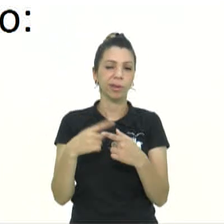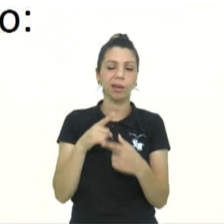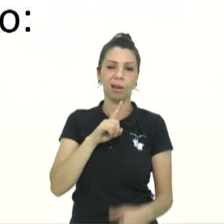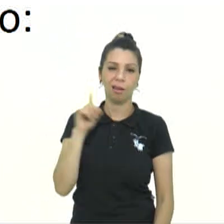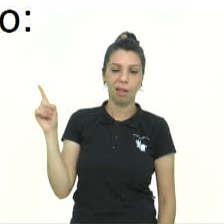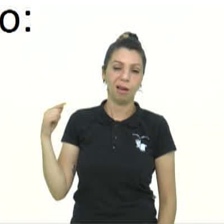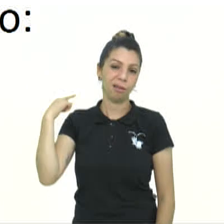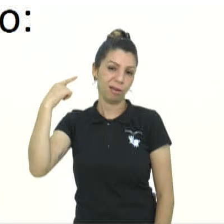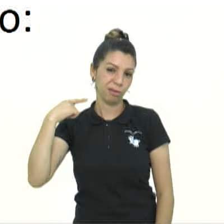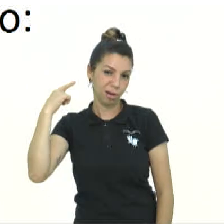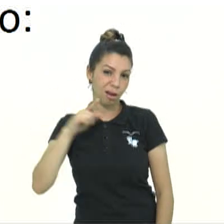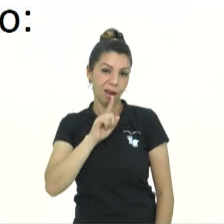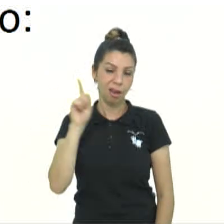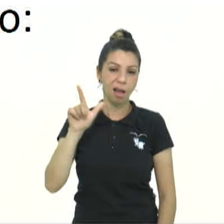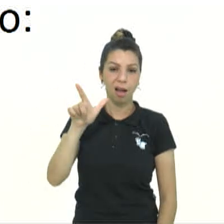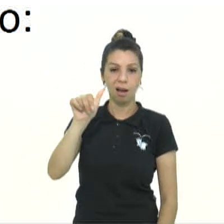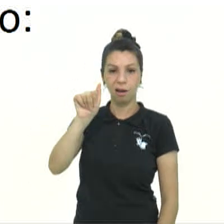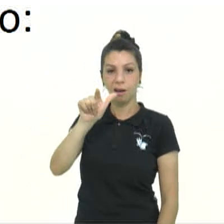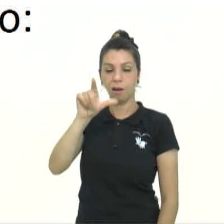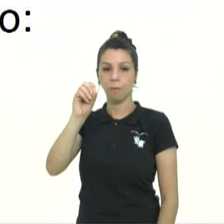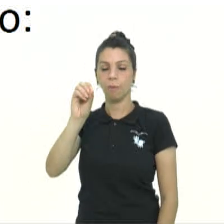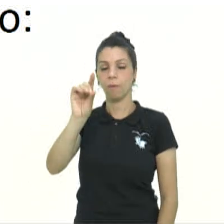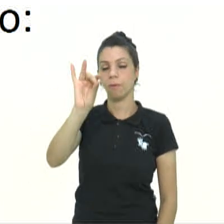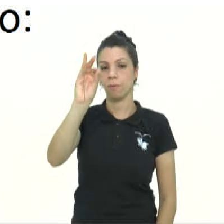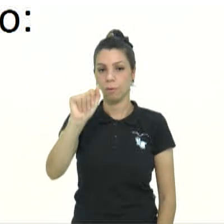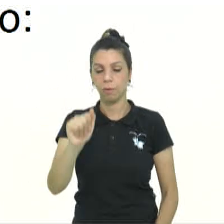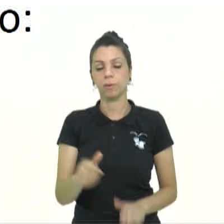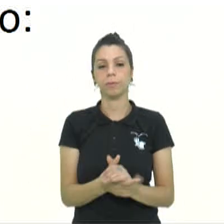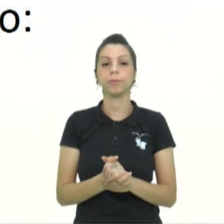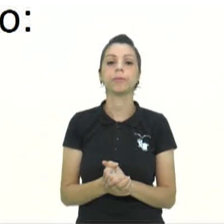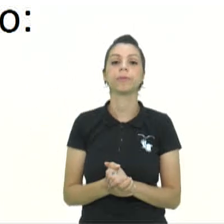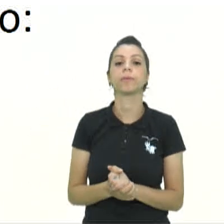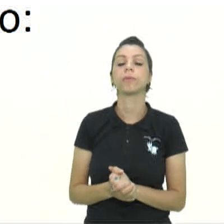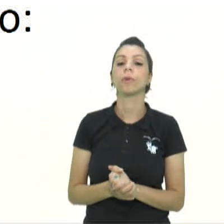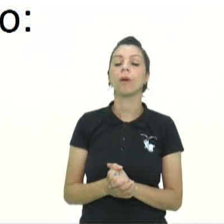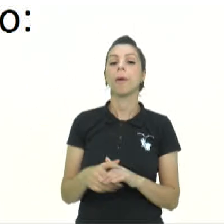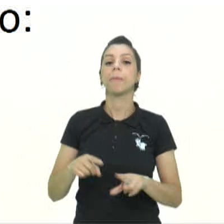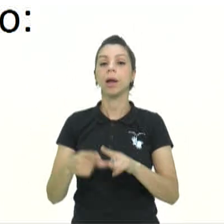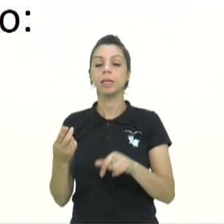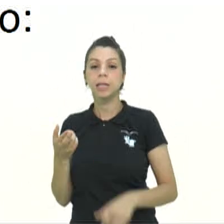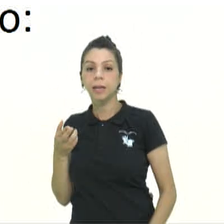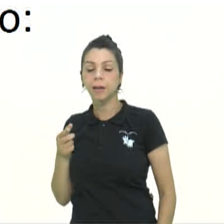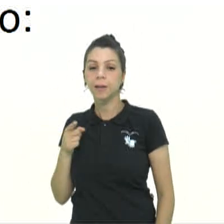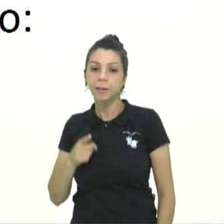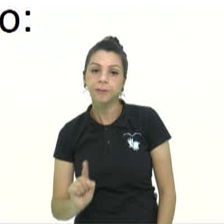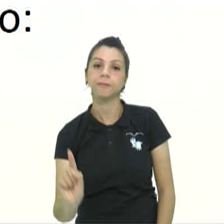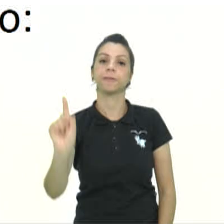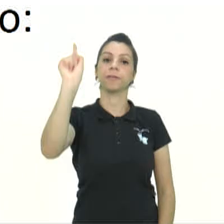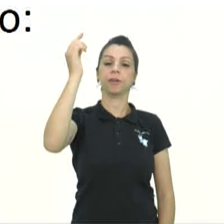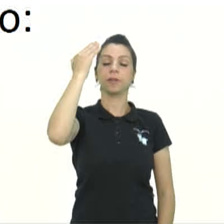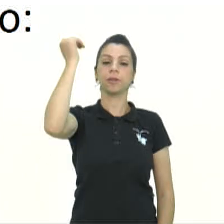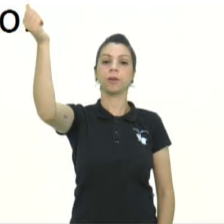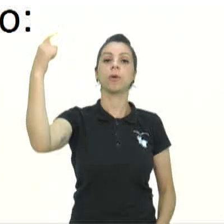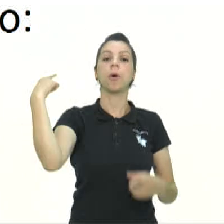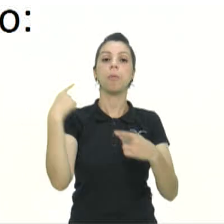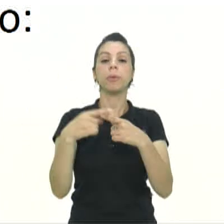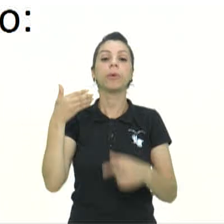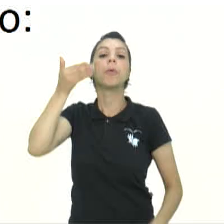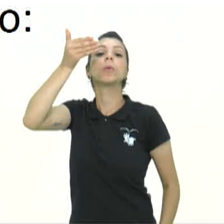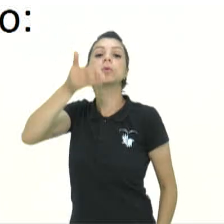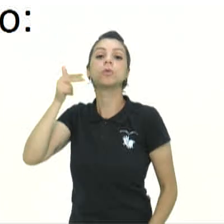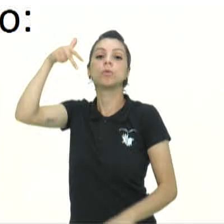da campanha presidencial de 89, e destacou-se entre os demais pelo discurso